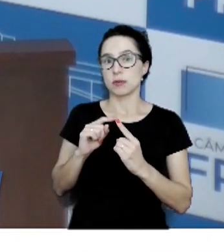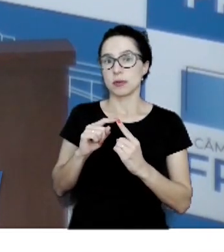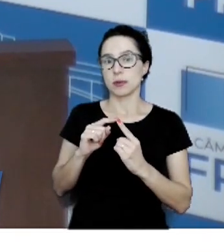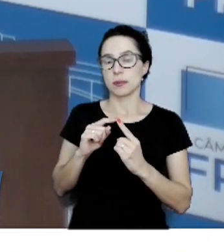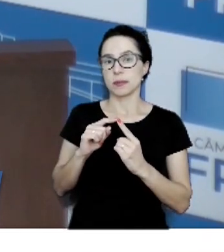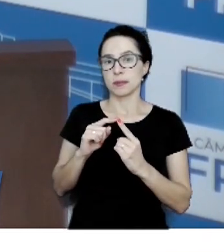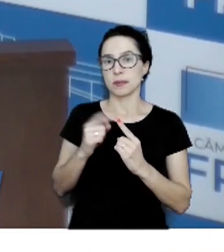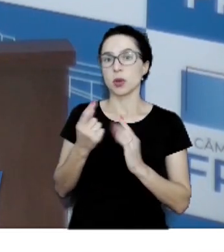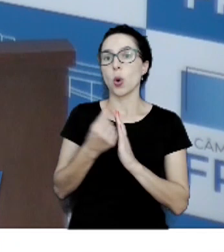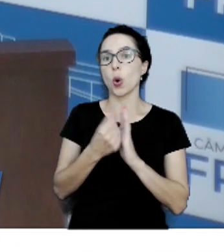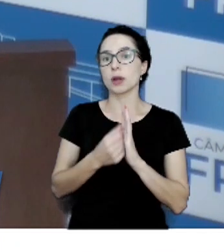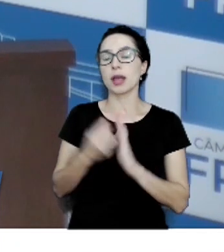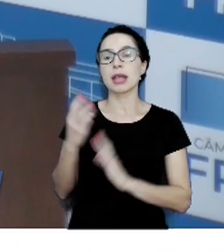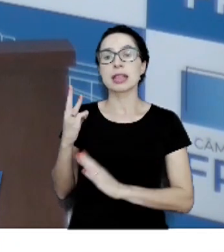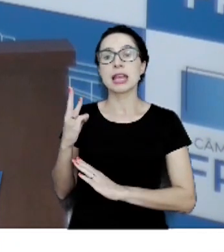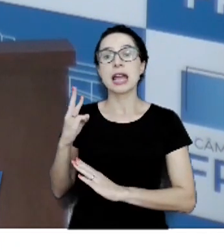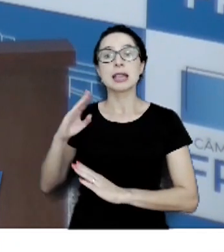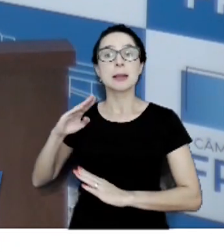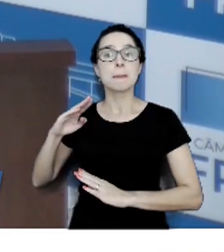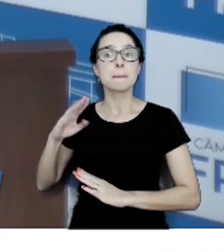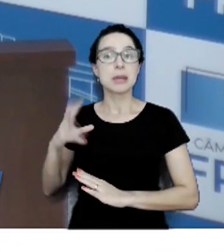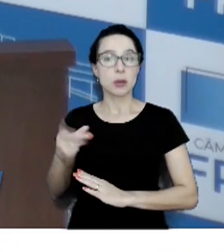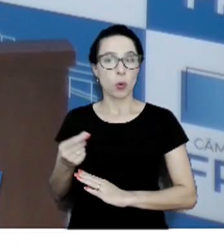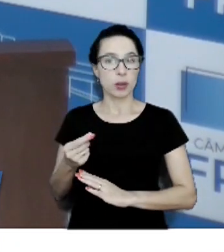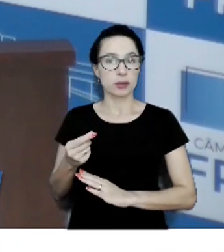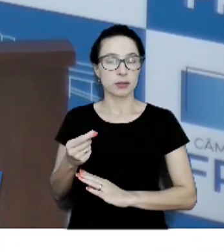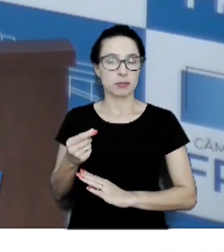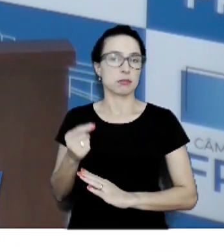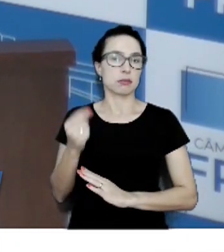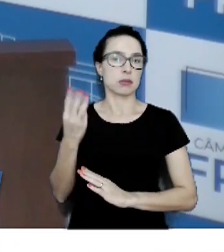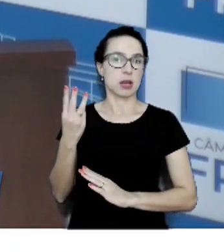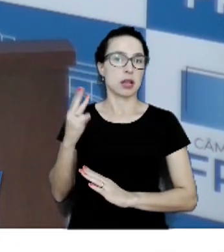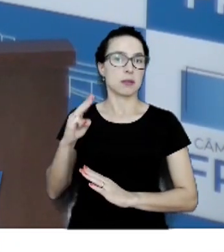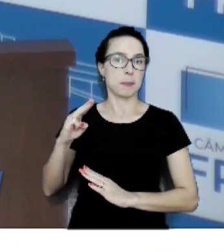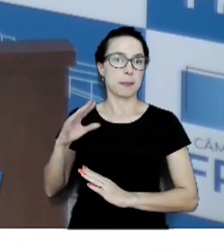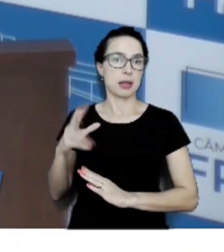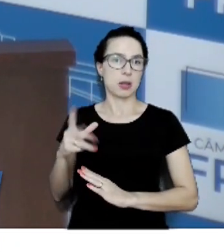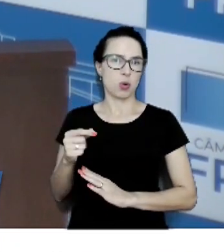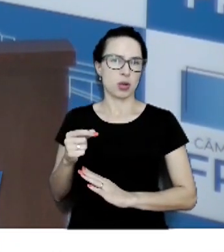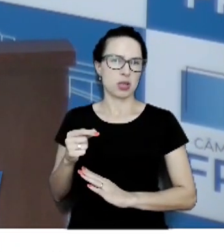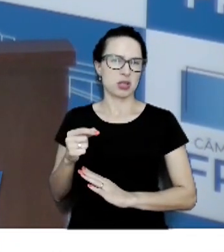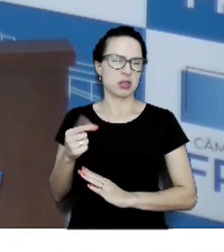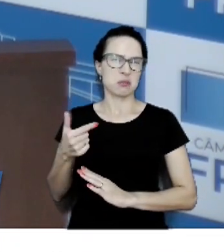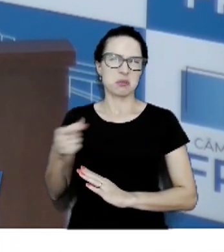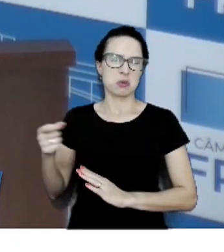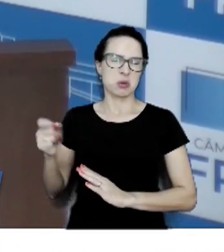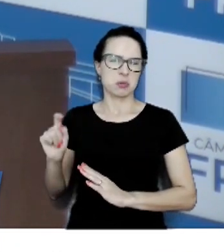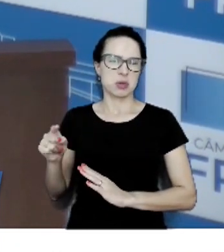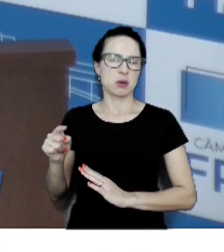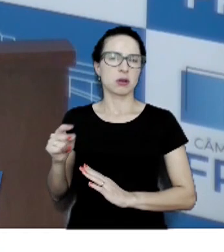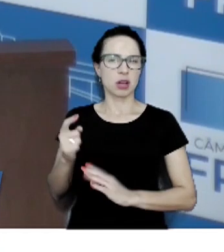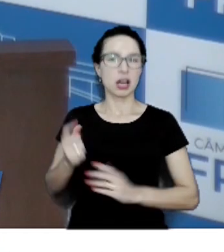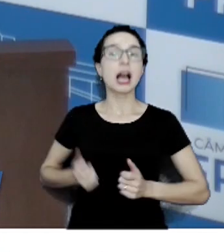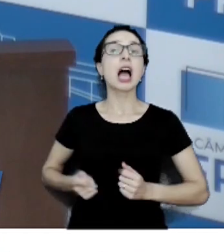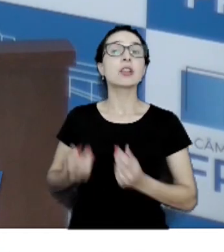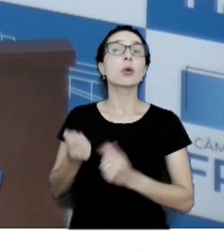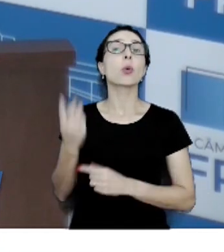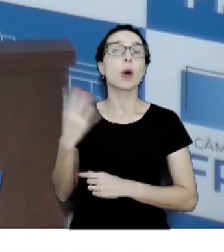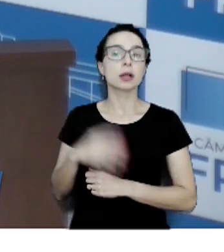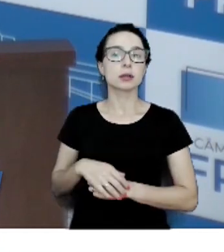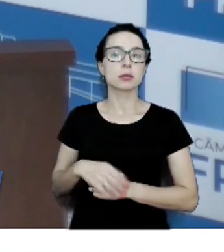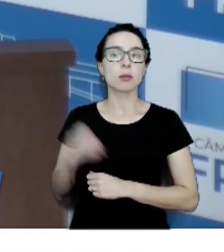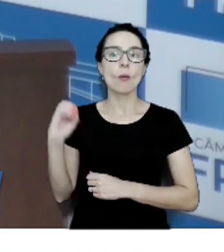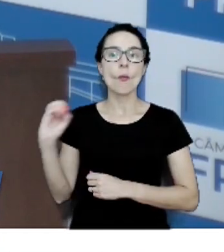no orçamento 3 milhões para habitação e quase 3 milhões e 200. Sabe quanto foi gasto?